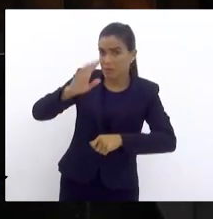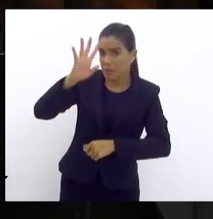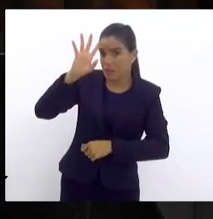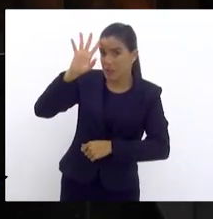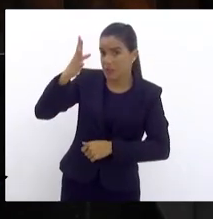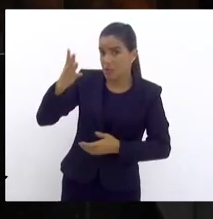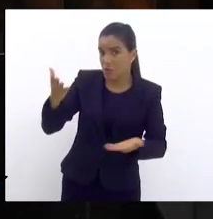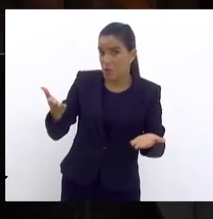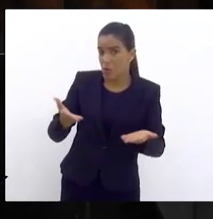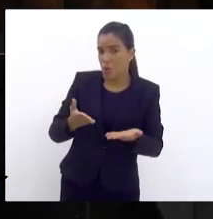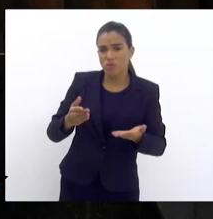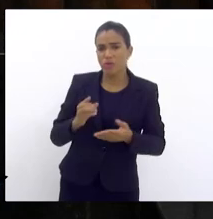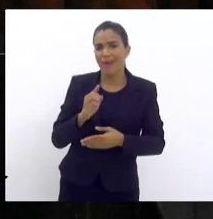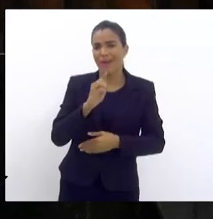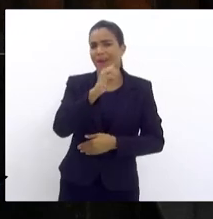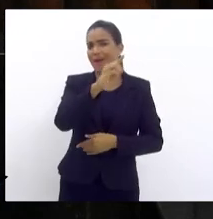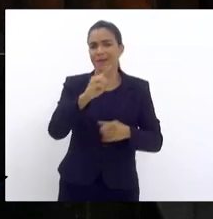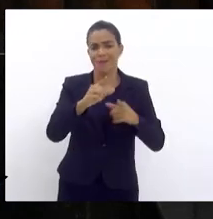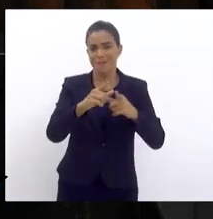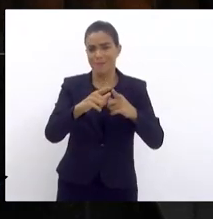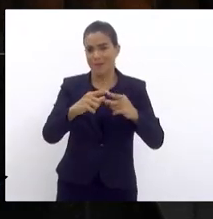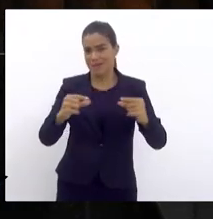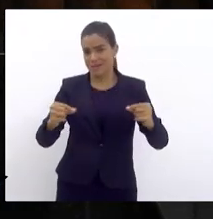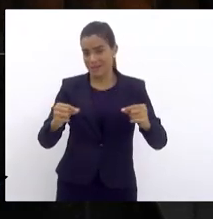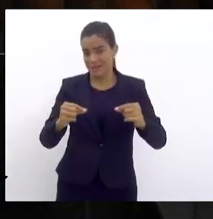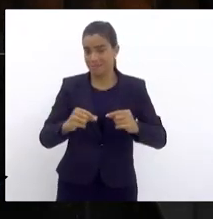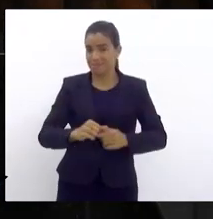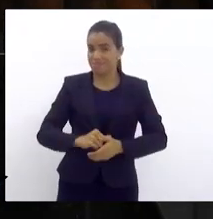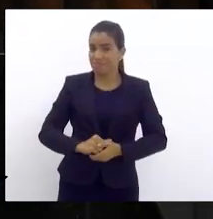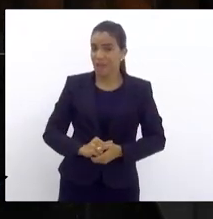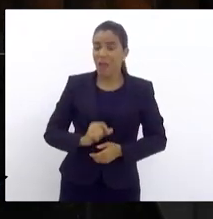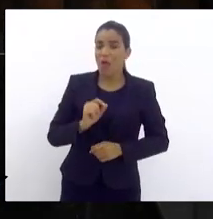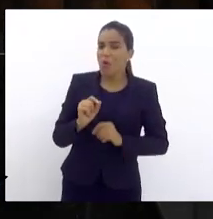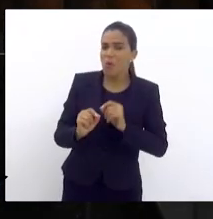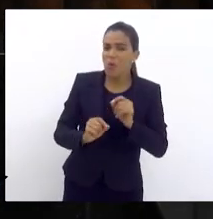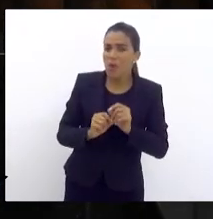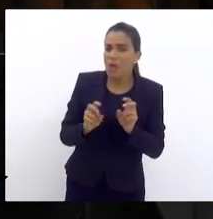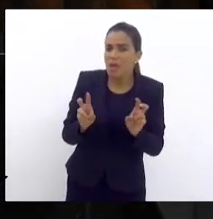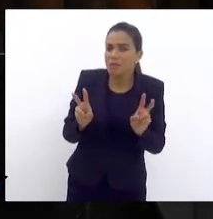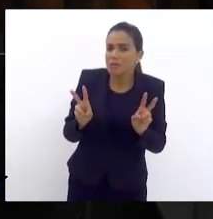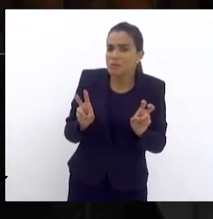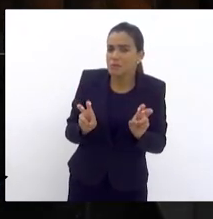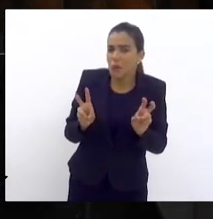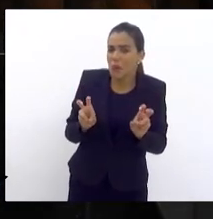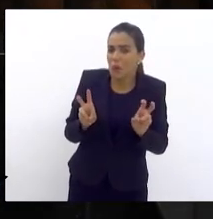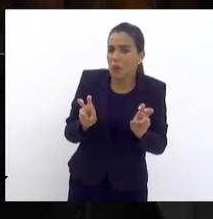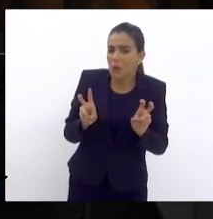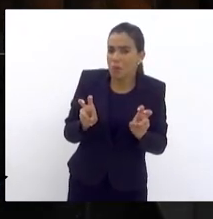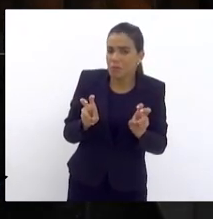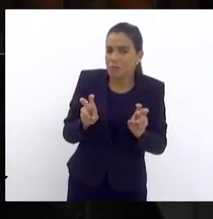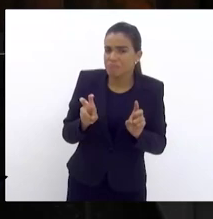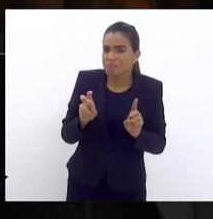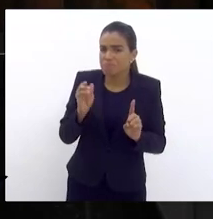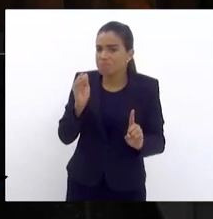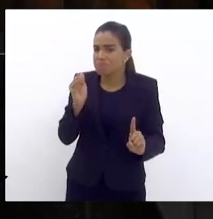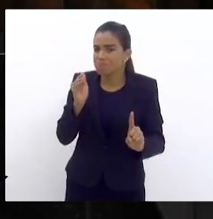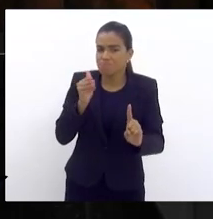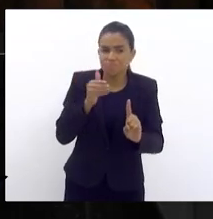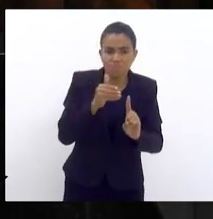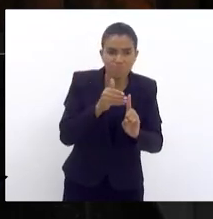hoje em Brasília que é a questão uma das questões centrais